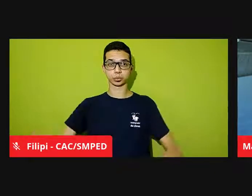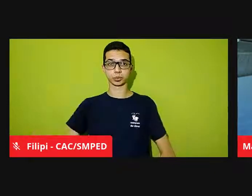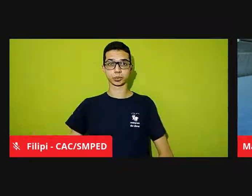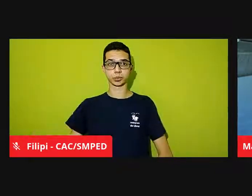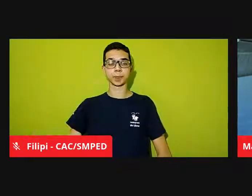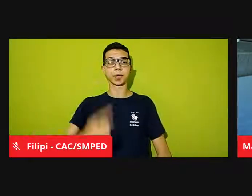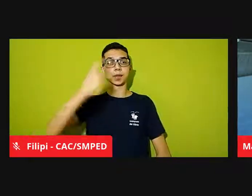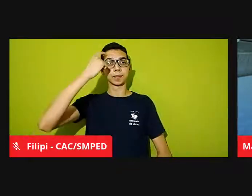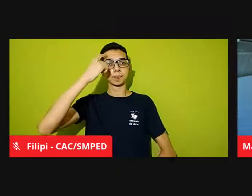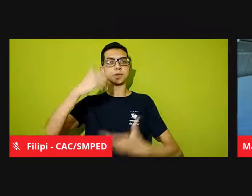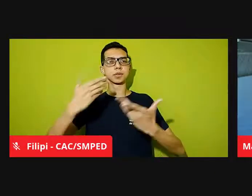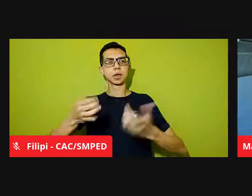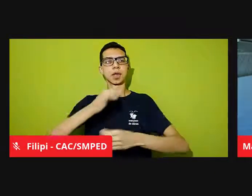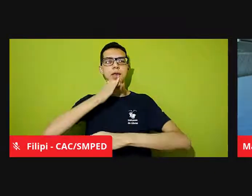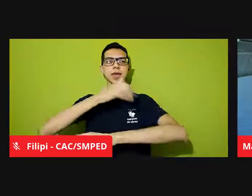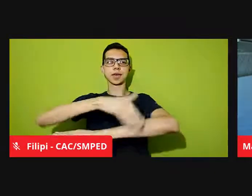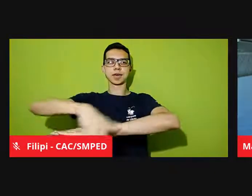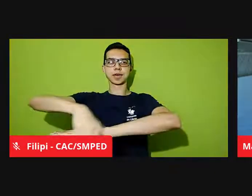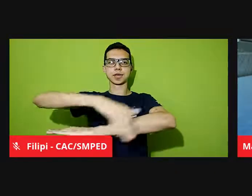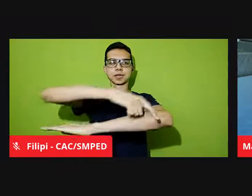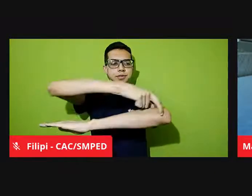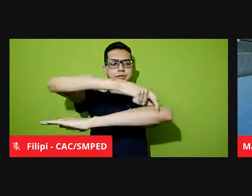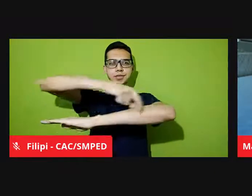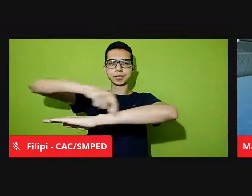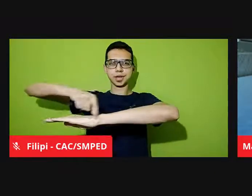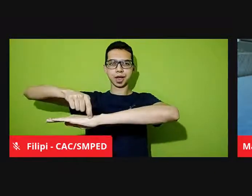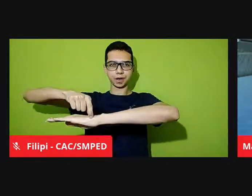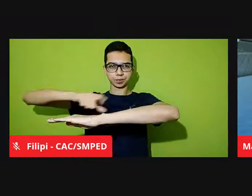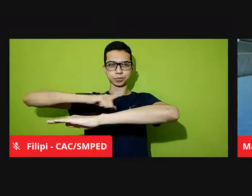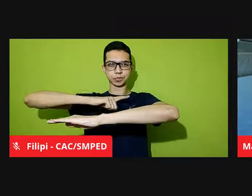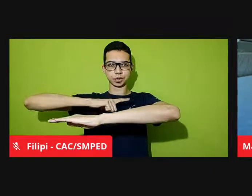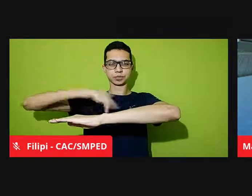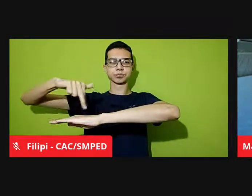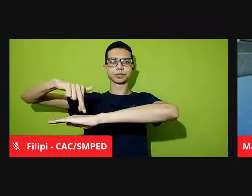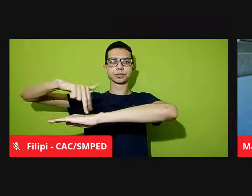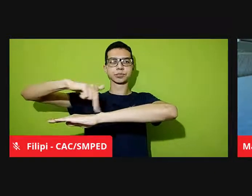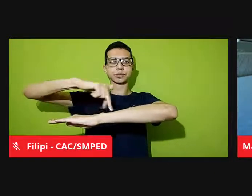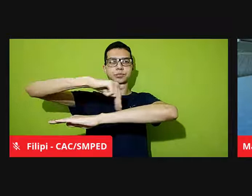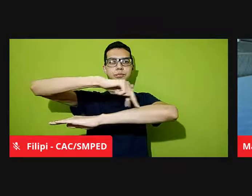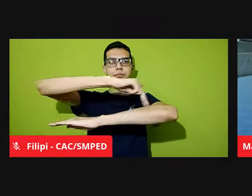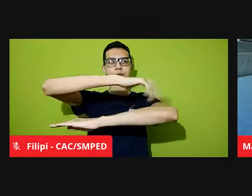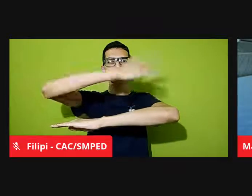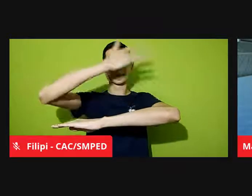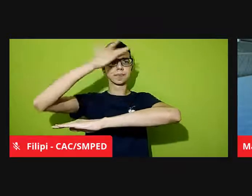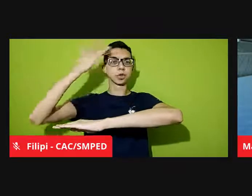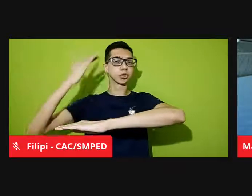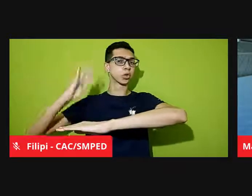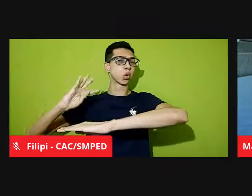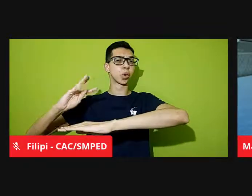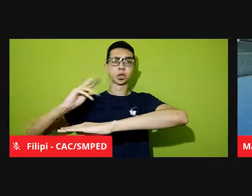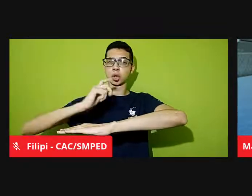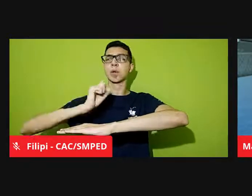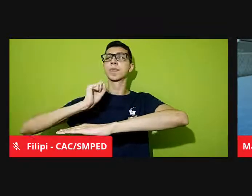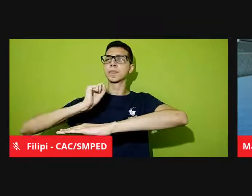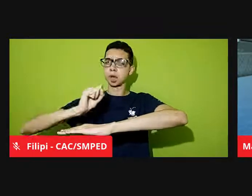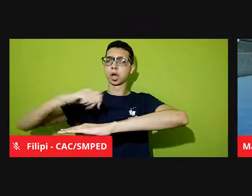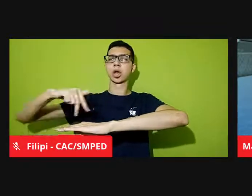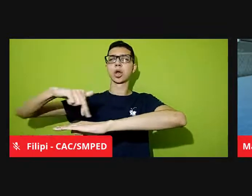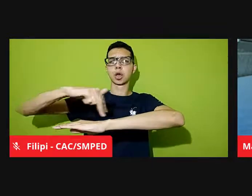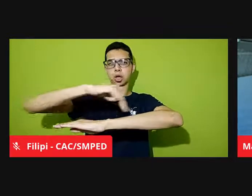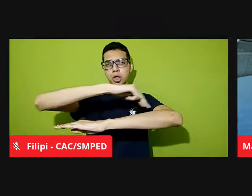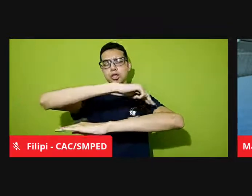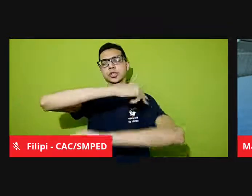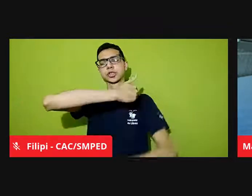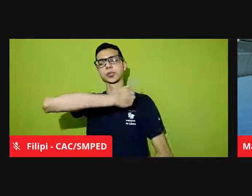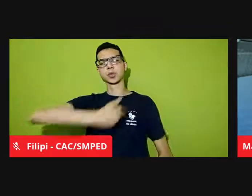na calçada, que é um espaço, né? O passeio público onde todo mundo usa, todo mundo sabe o que é. Uma